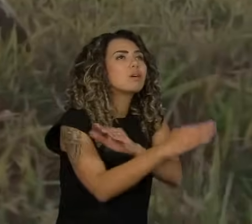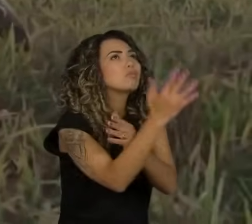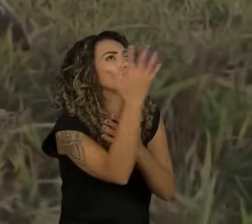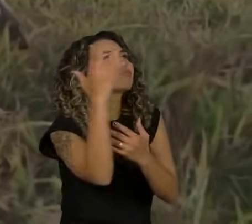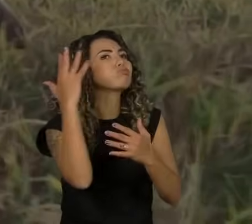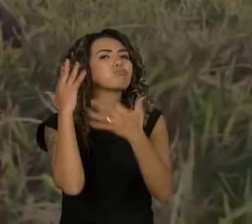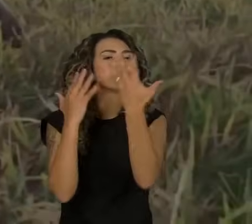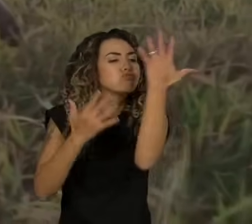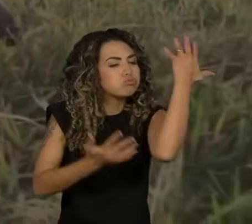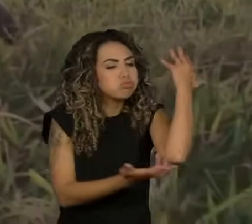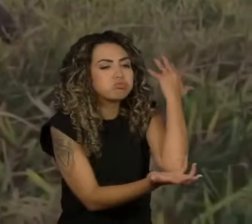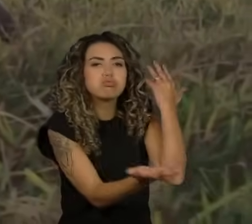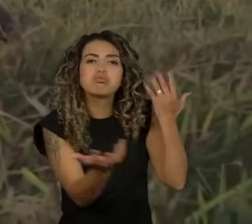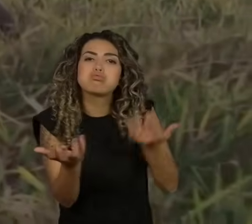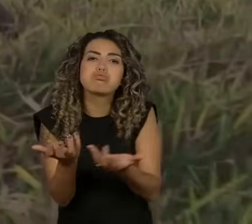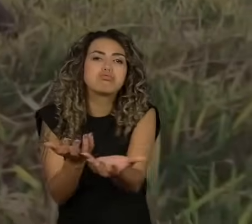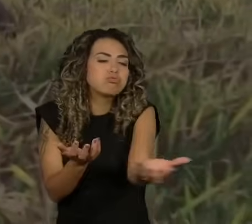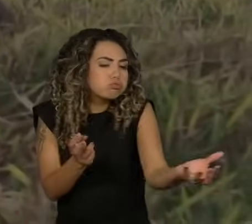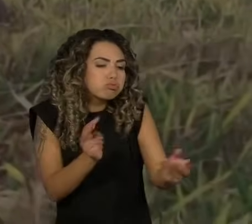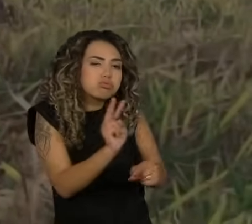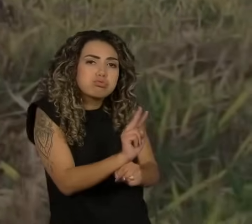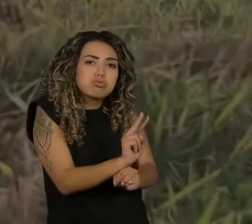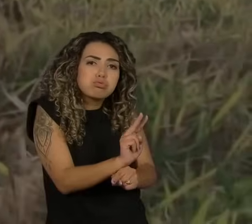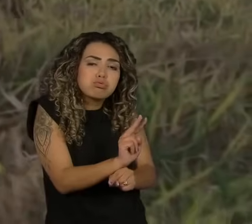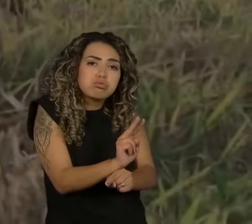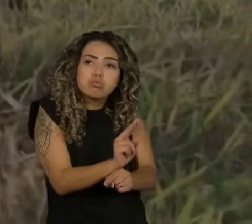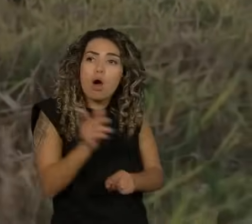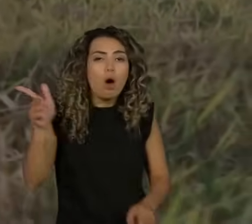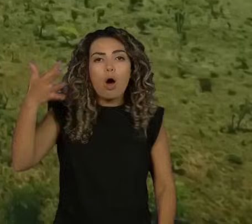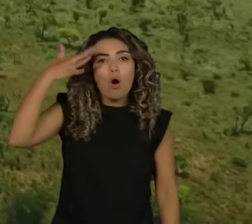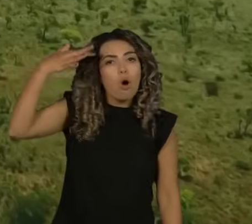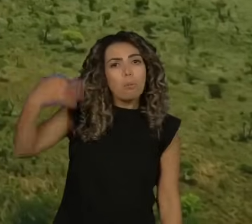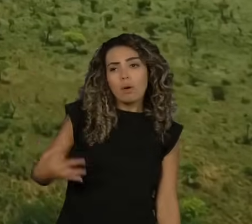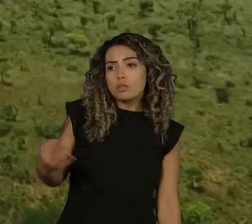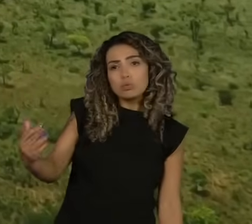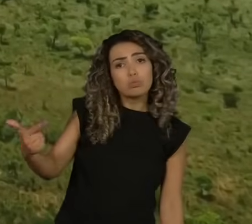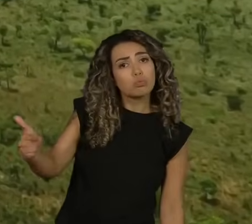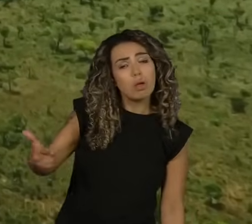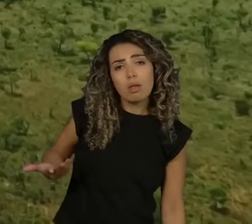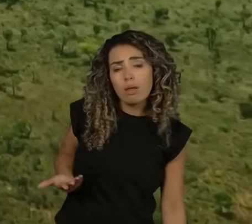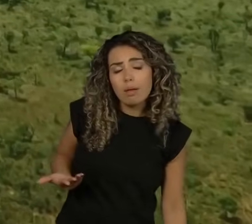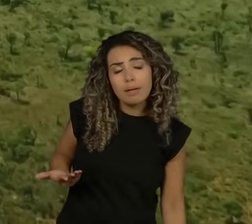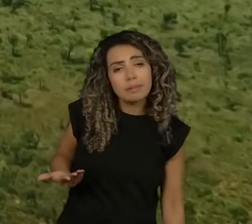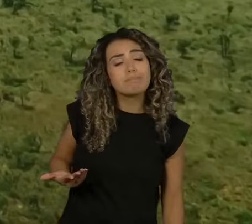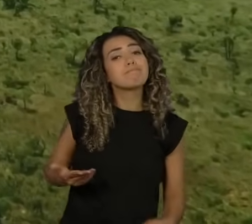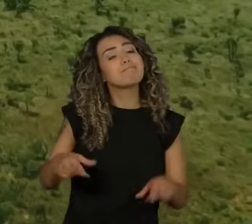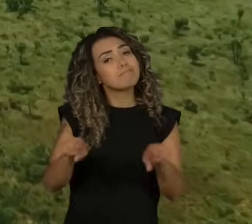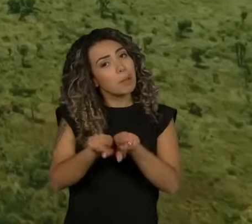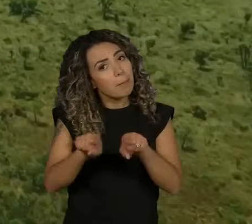sociodiversidade conservadas ou mantidas na forma possível. E muitas vezes também há